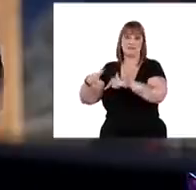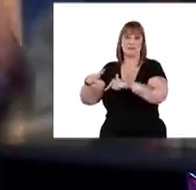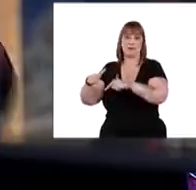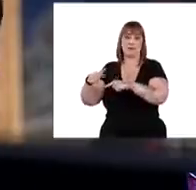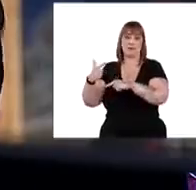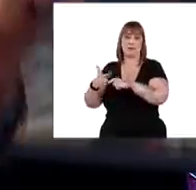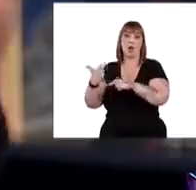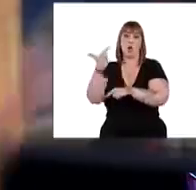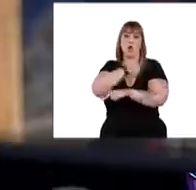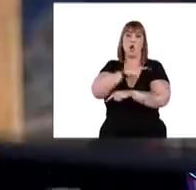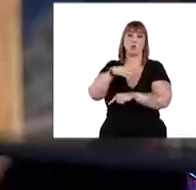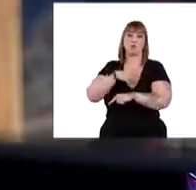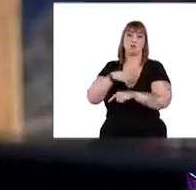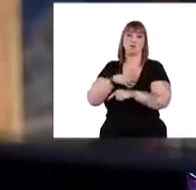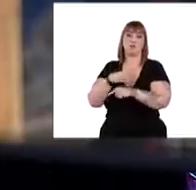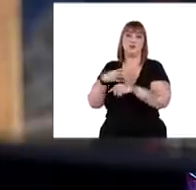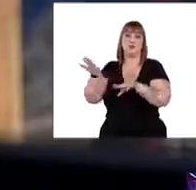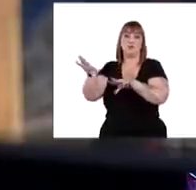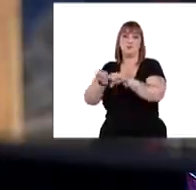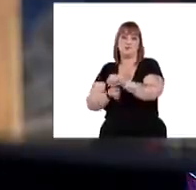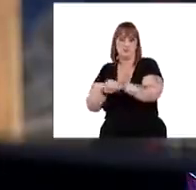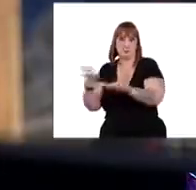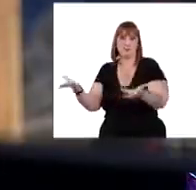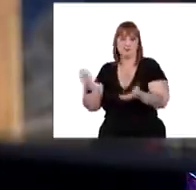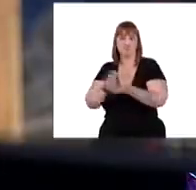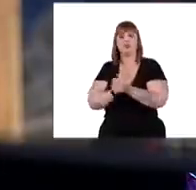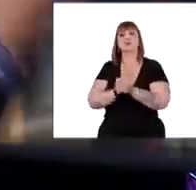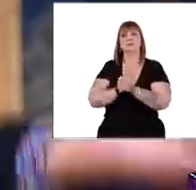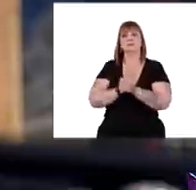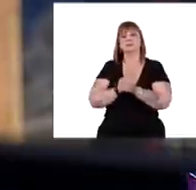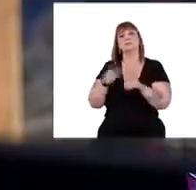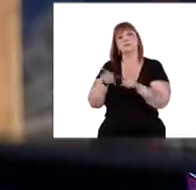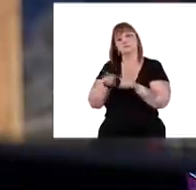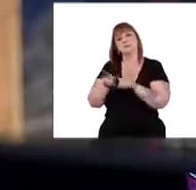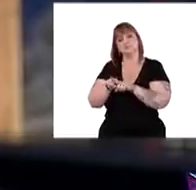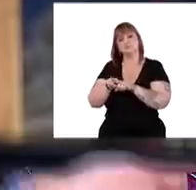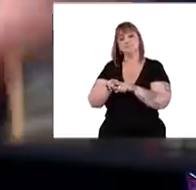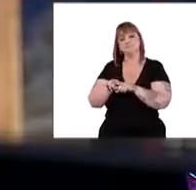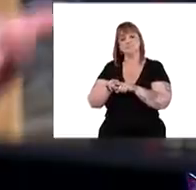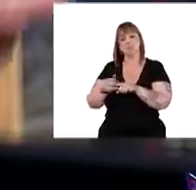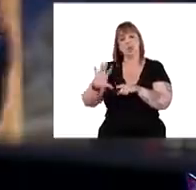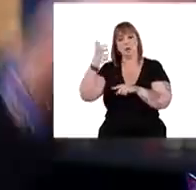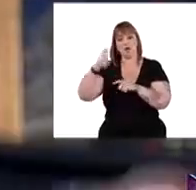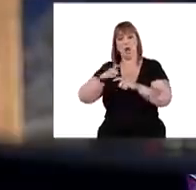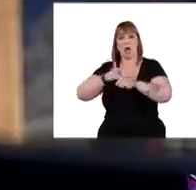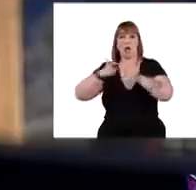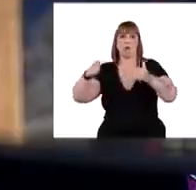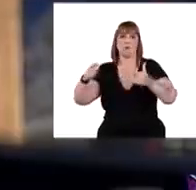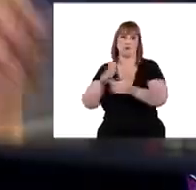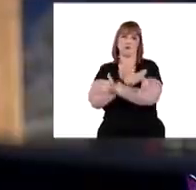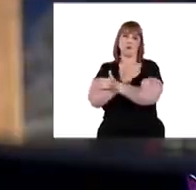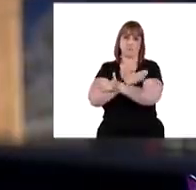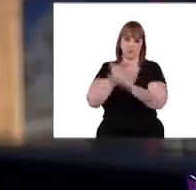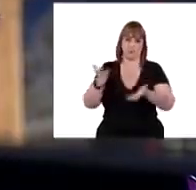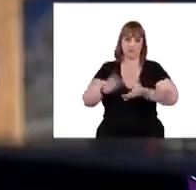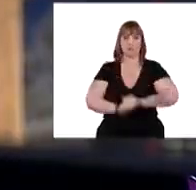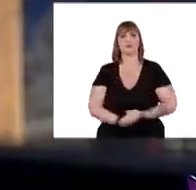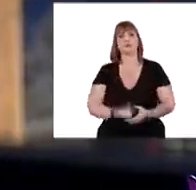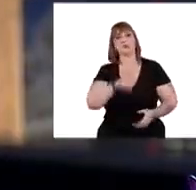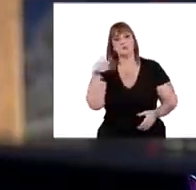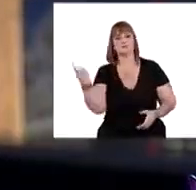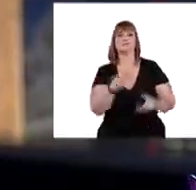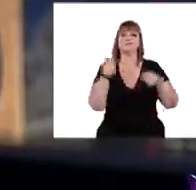têm um outro tipo de qualificação, né? E aí isso contribui muito para esse crescimento do desemprego, né? Então,